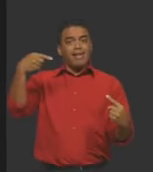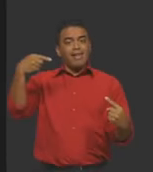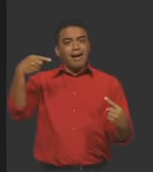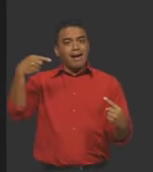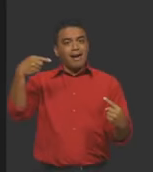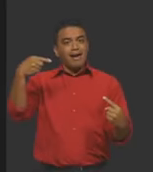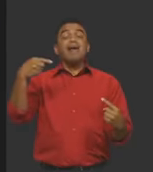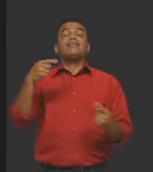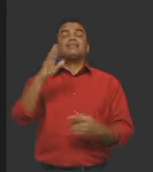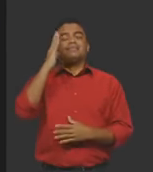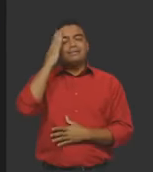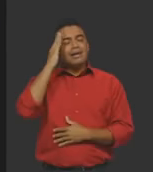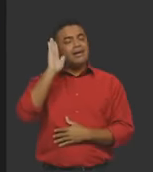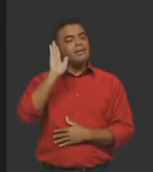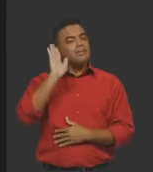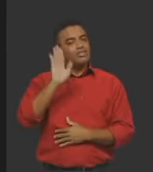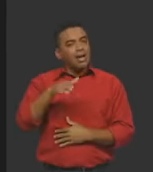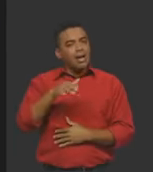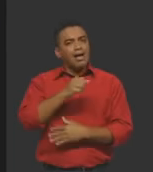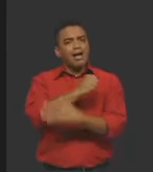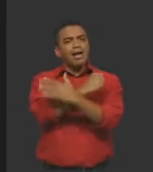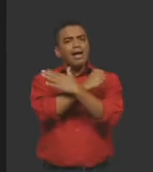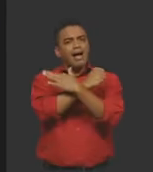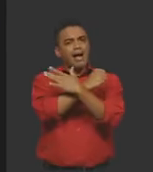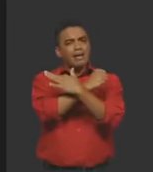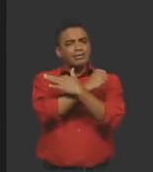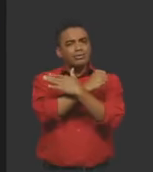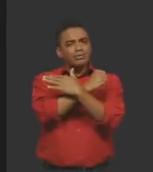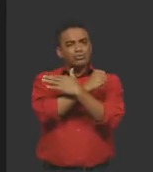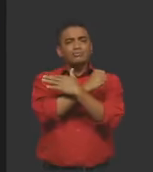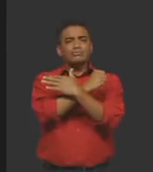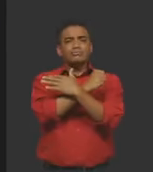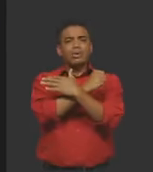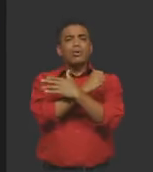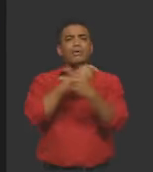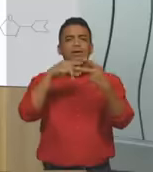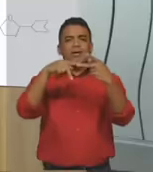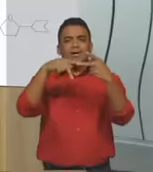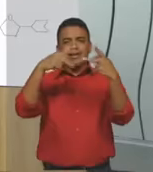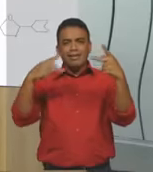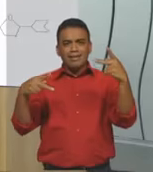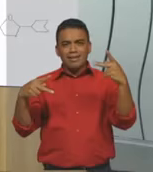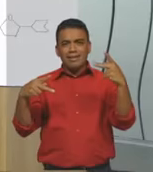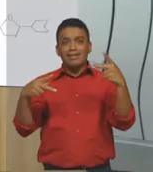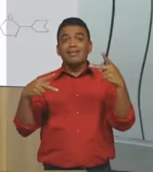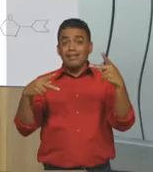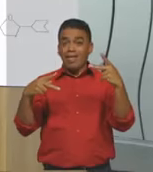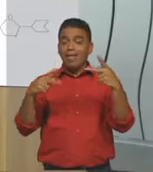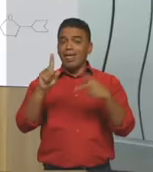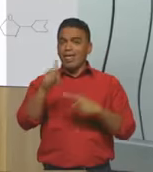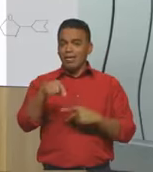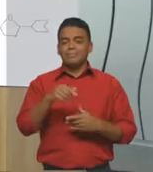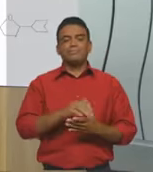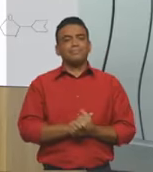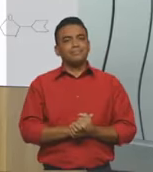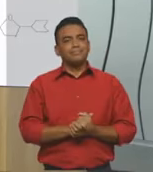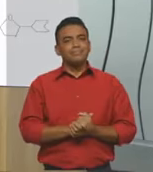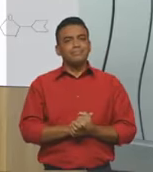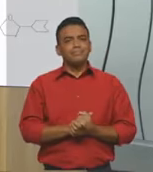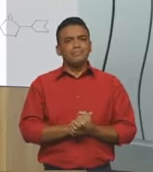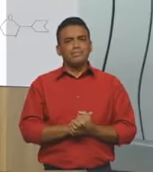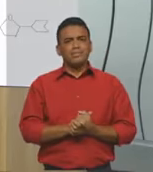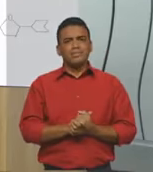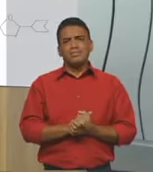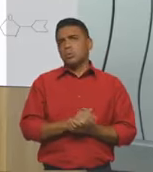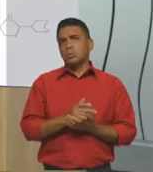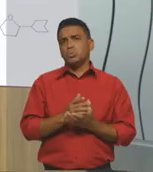sabemos que eles são ácidos nucleicos. E todo ácido nucleico, ele vai ser formado por